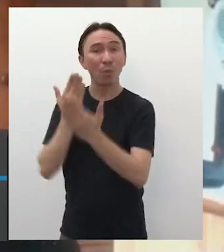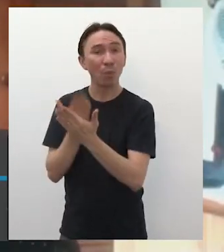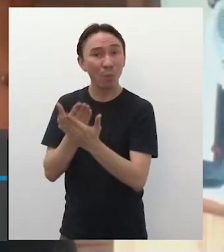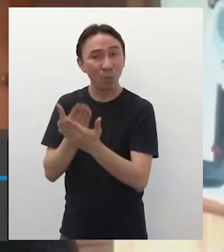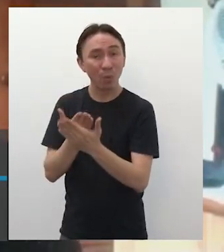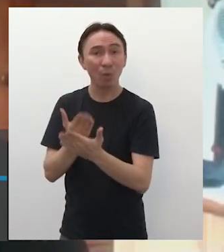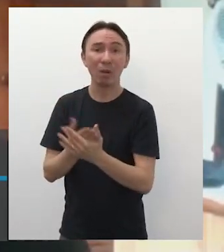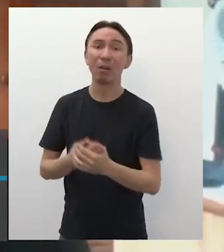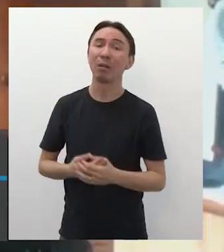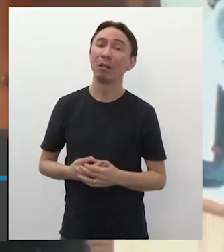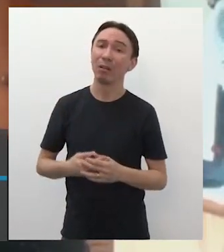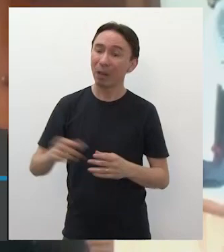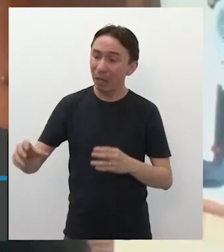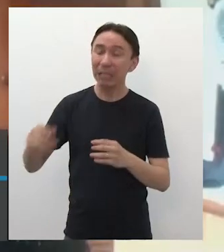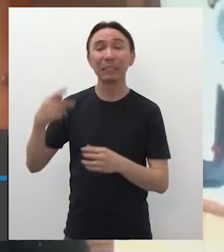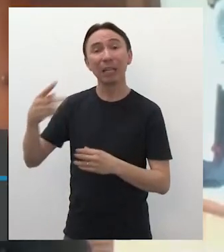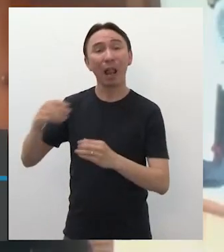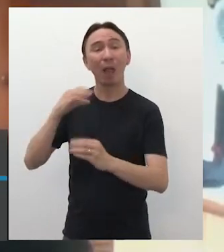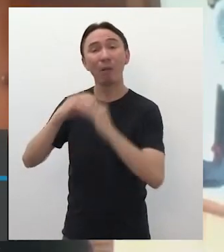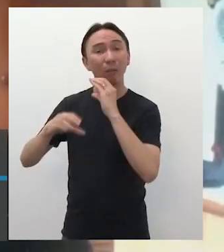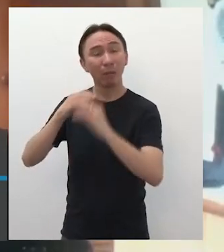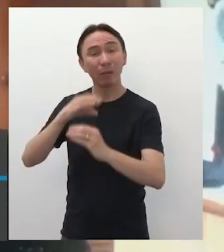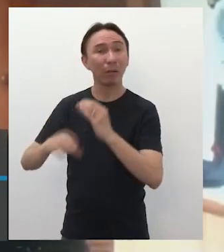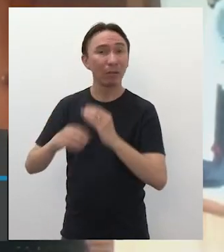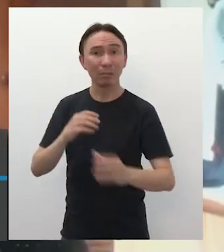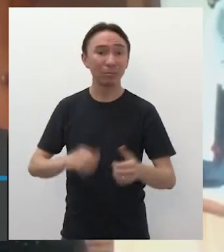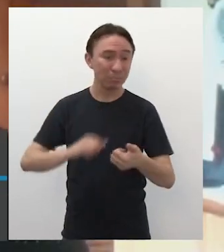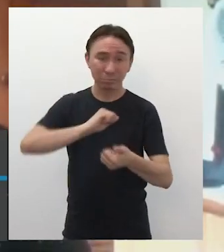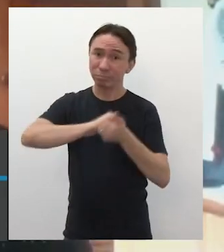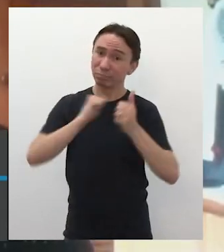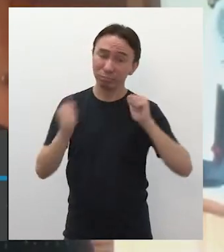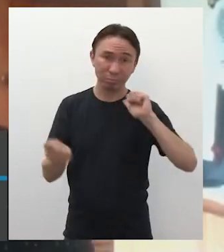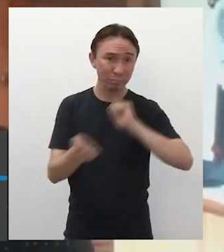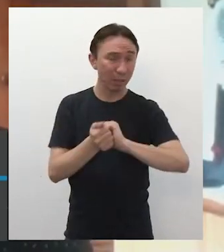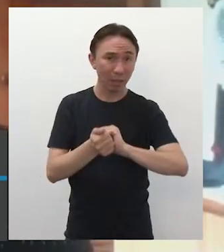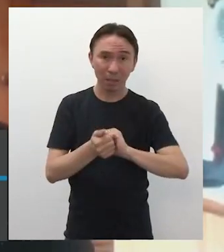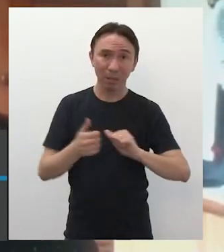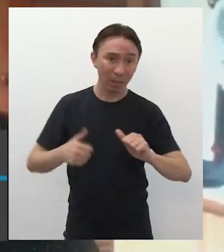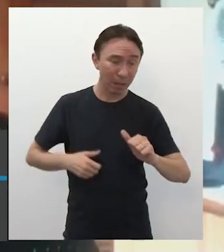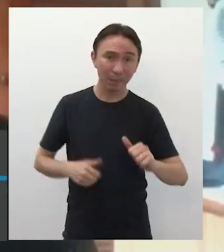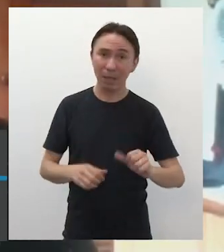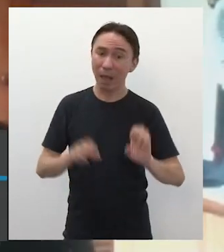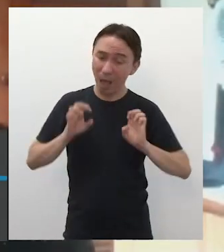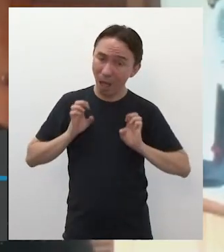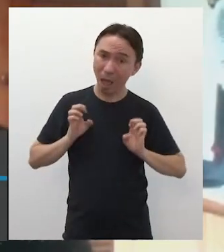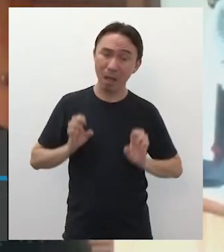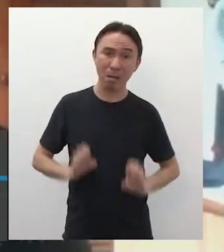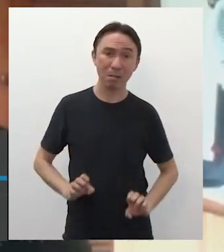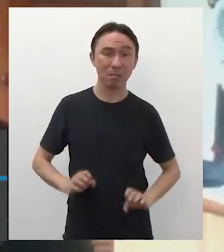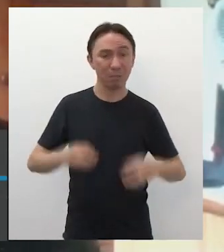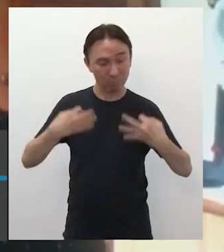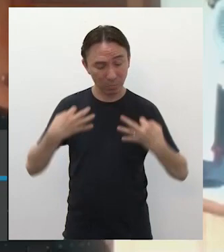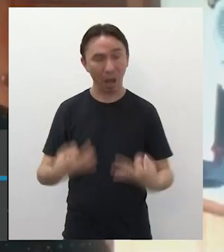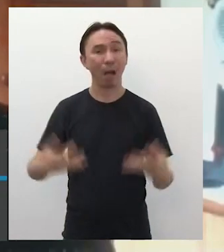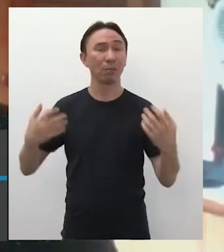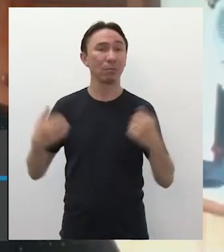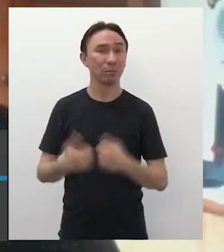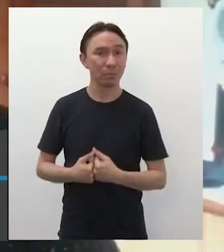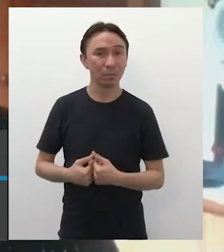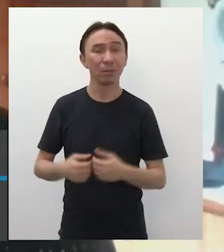transformar a sua comunicação para que seja uma comunicação ética. E para isso, ela precisa exercitar